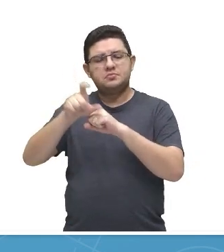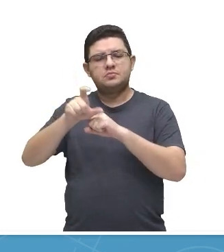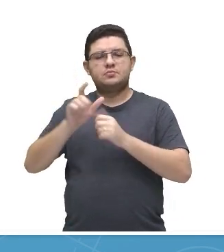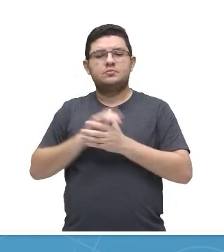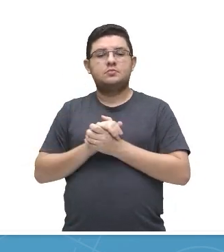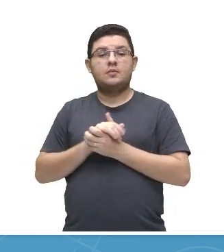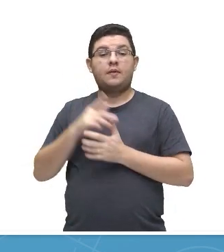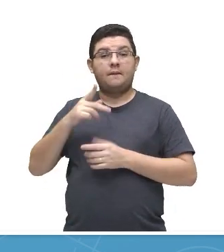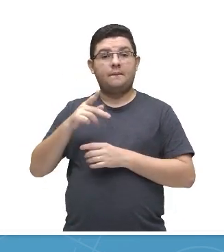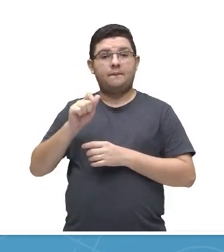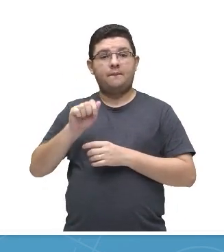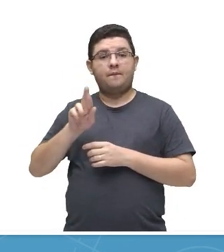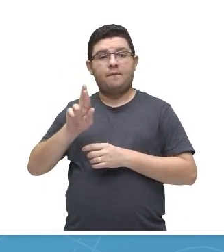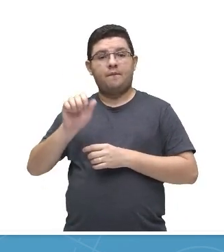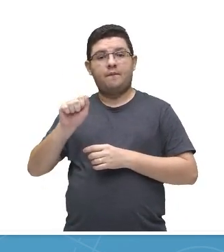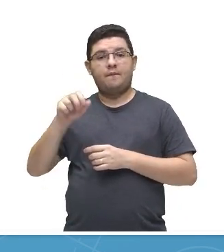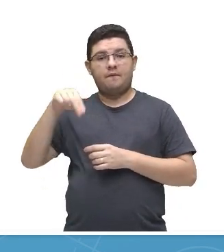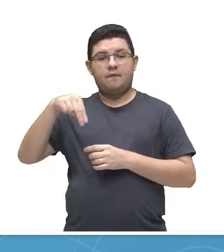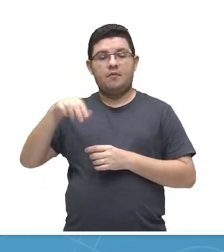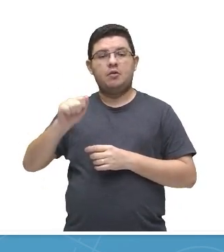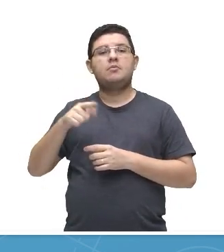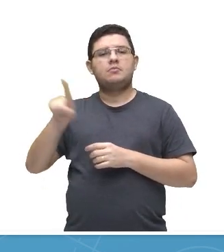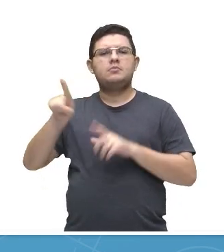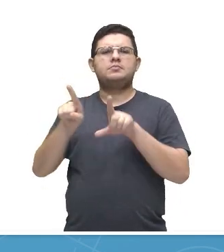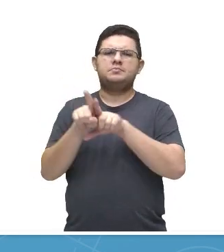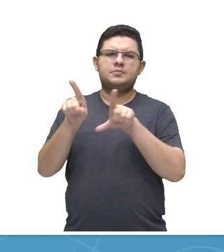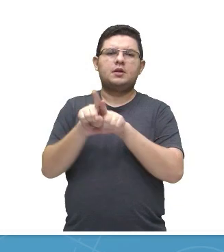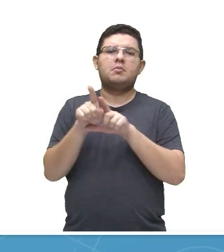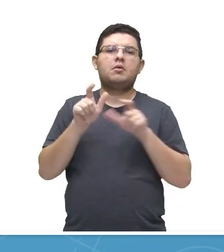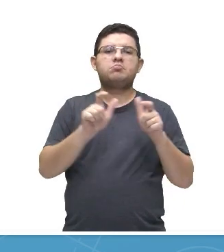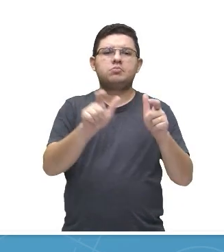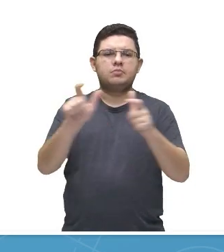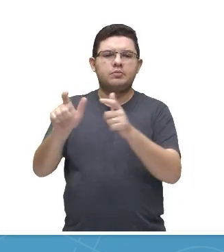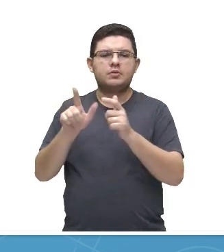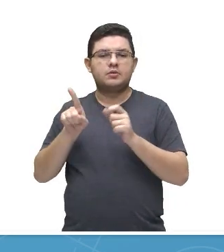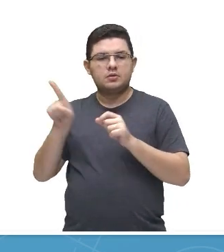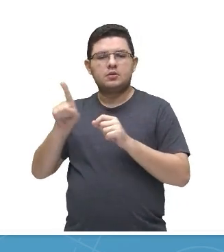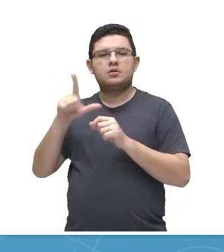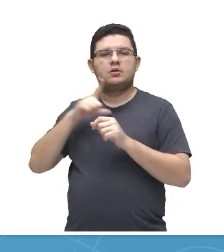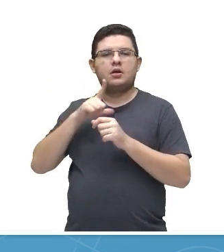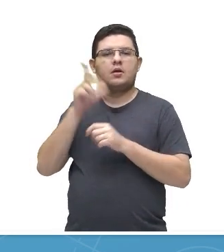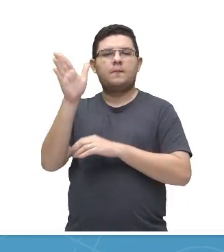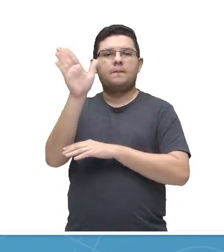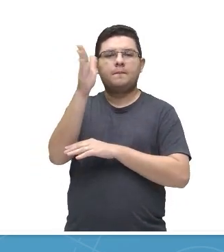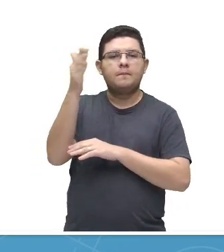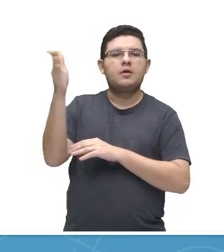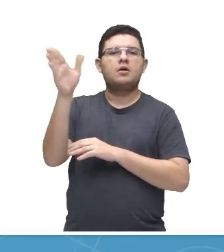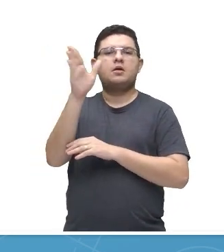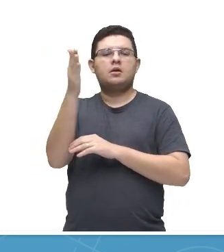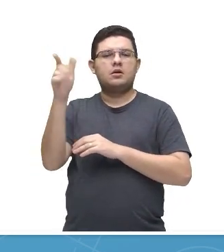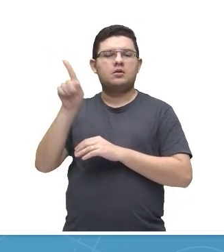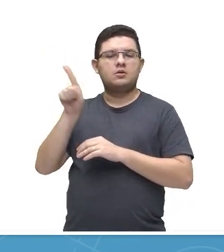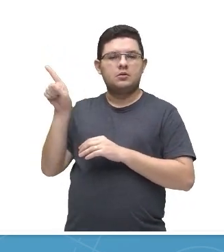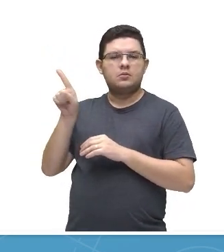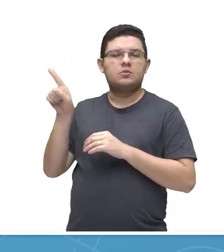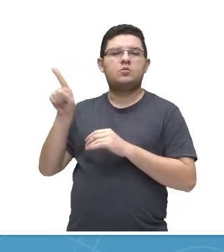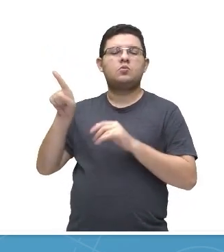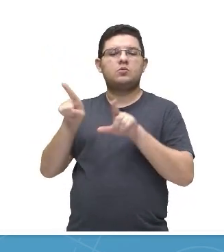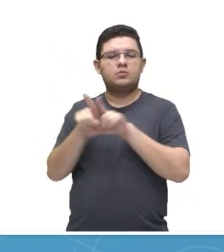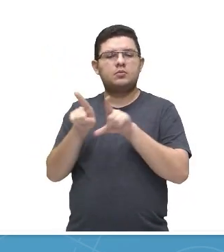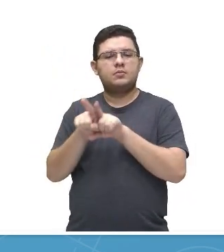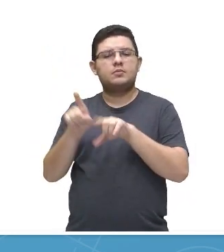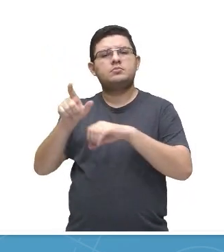Paraná também, né, está designando, aqui está designando a bandeira do estado, né, do Paraná, da nação, do